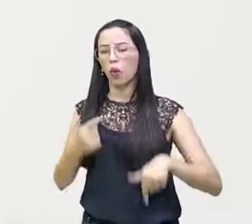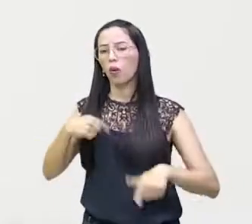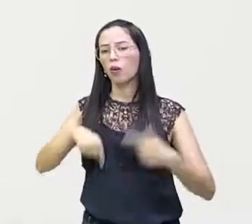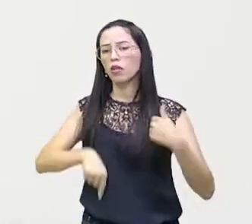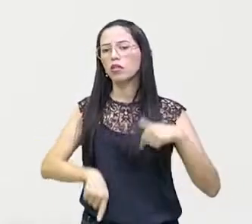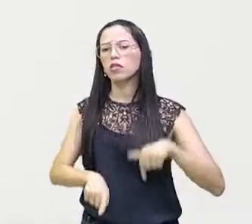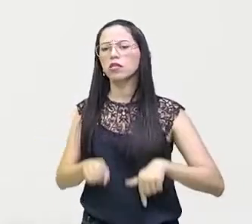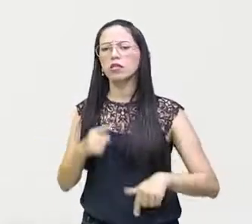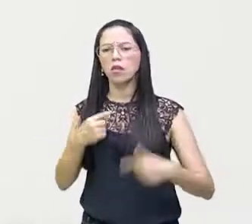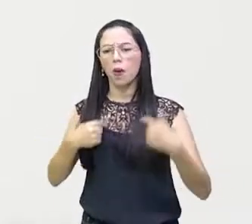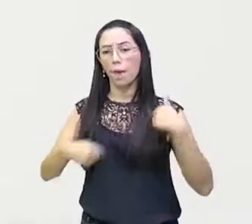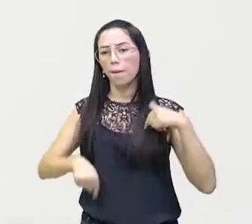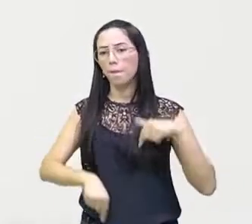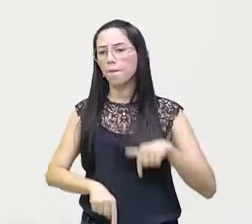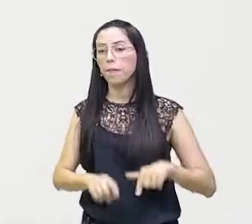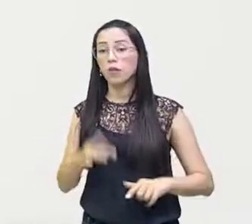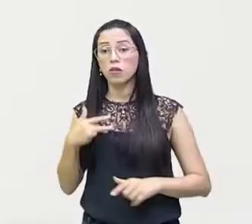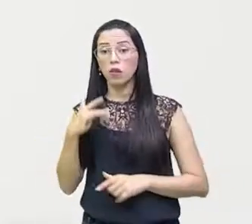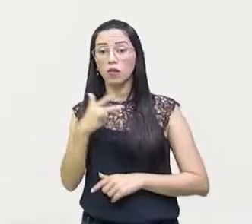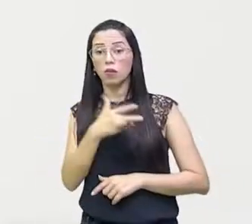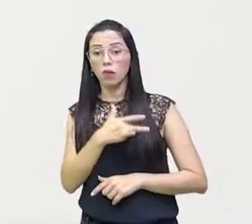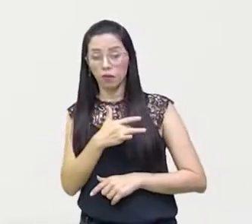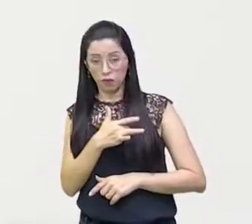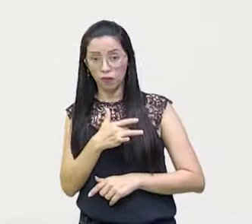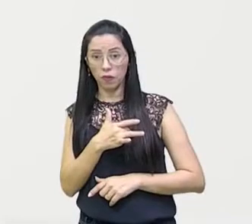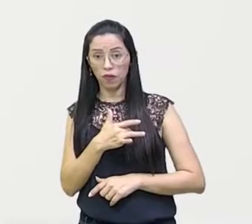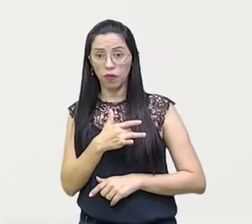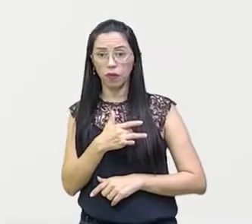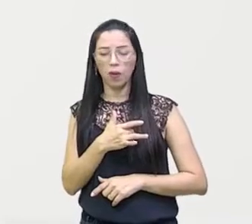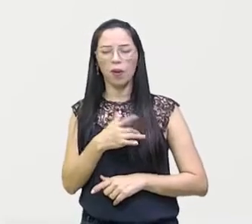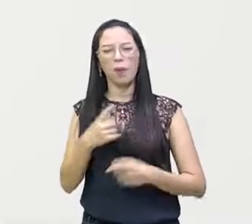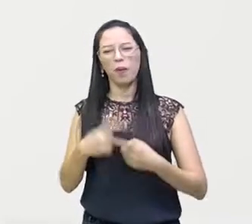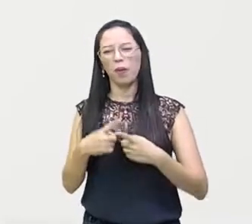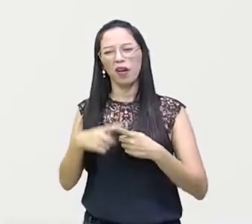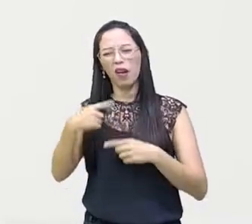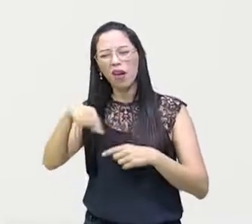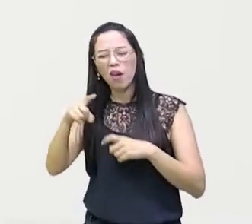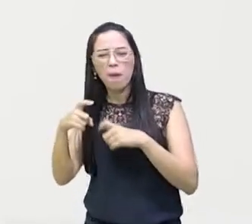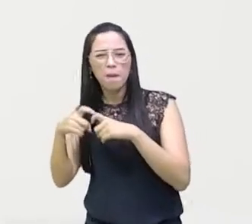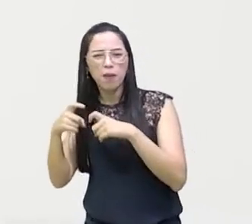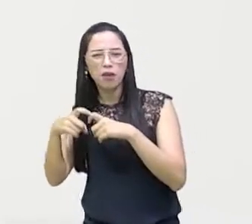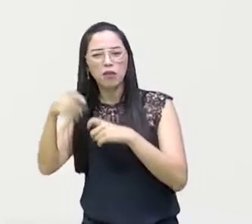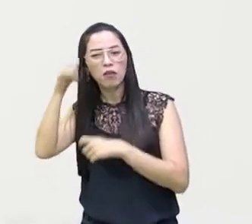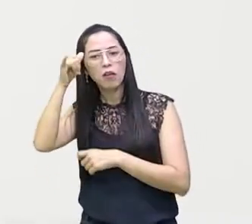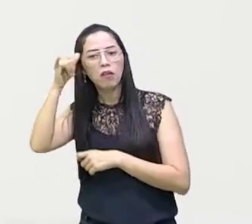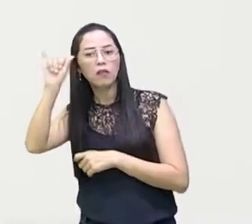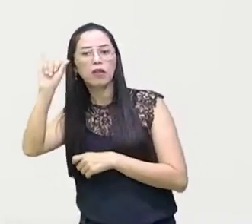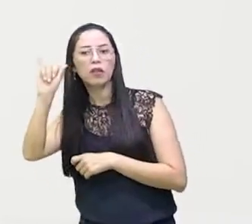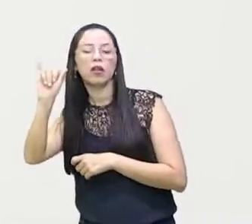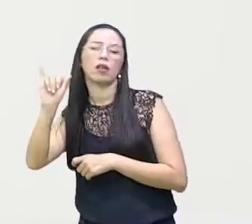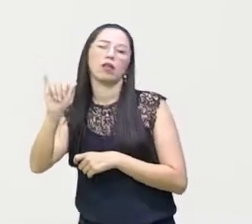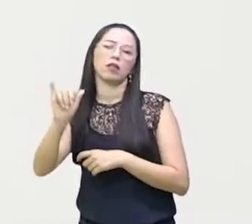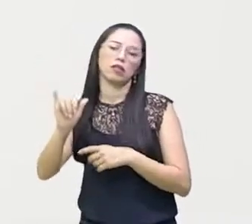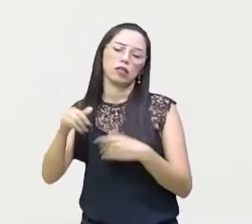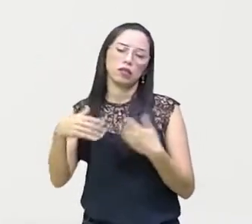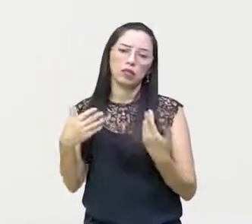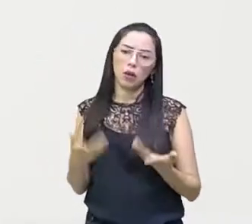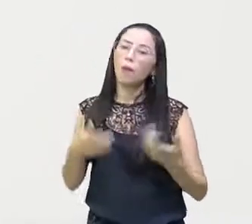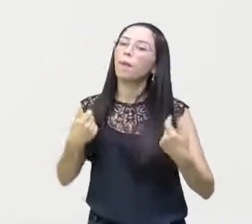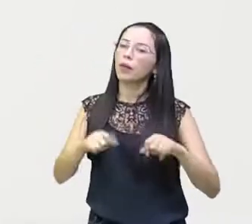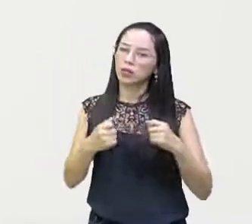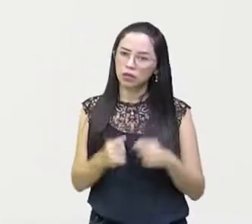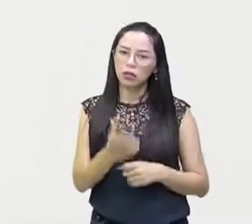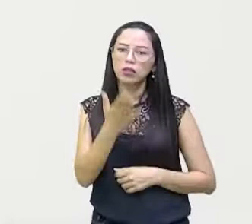para que a gente não precise ir no médico. Então, por isso, nosso sistema imunológico precisa ser